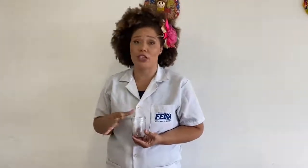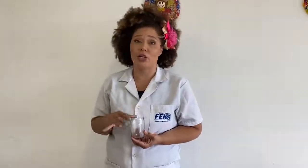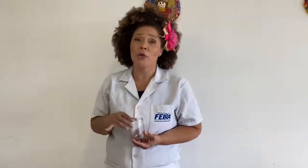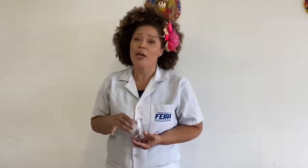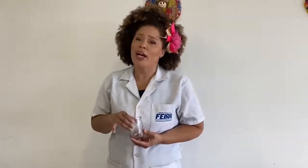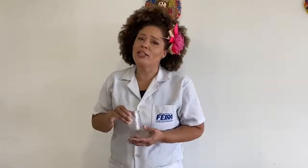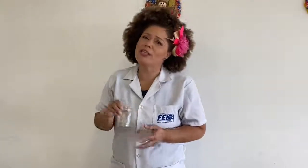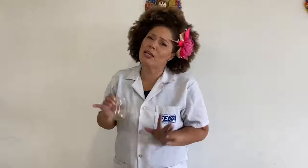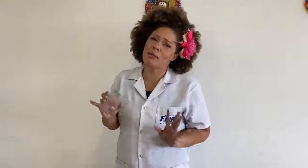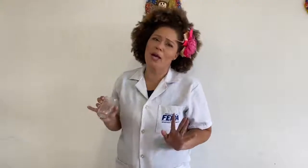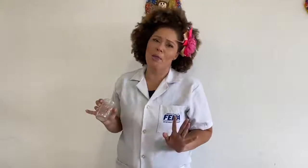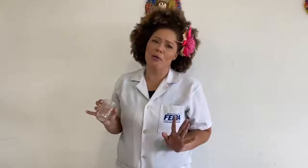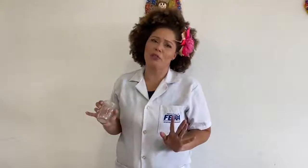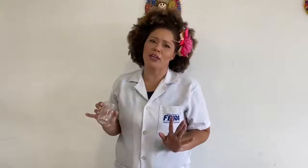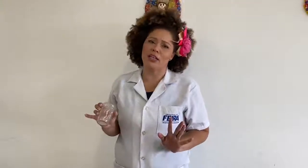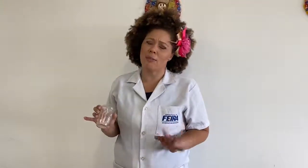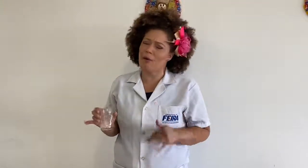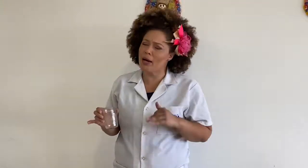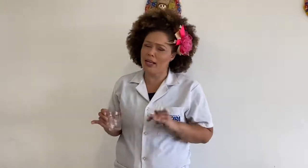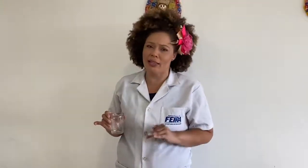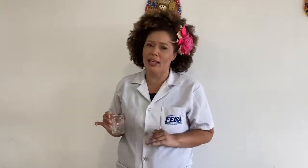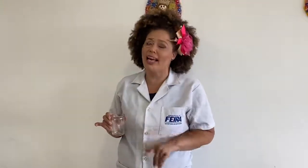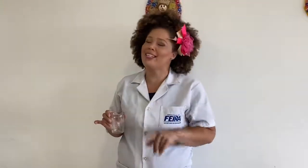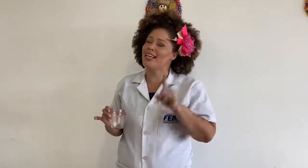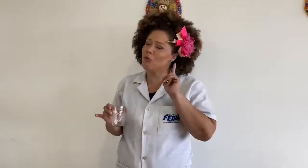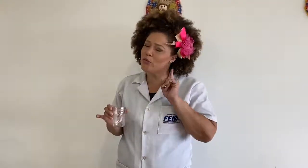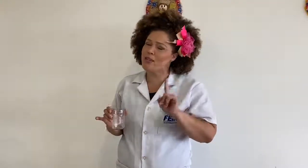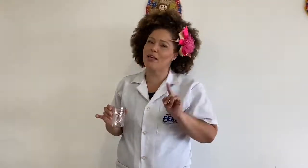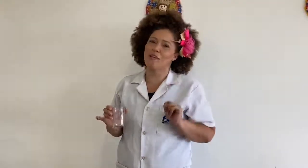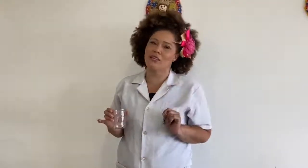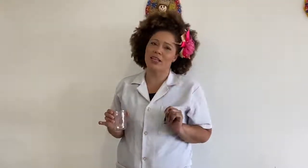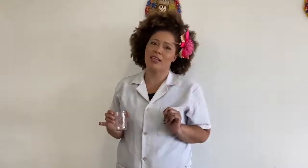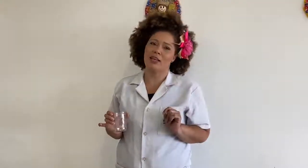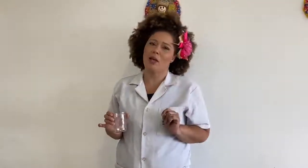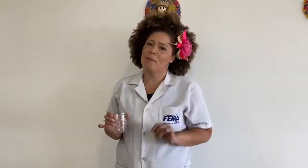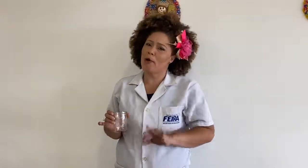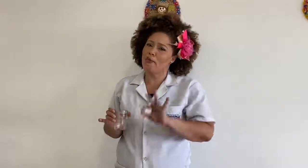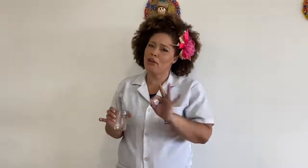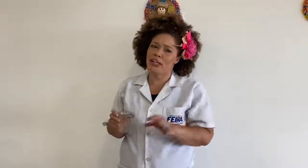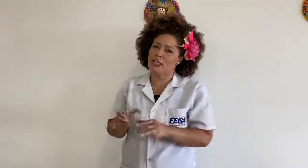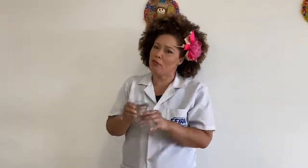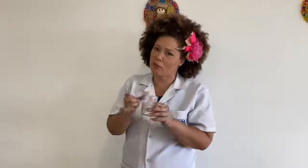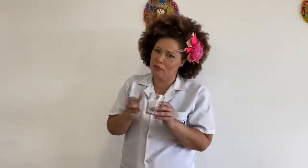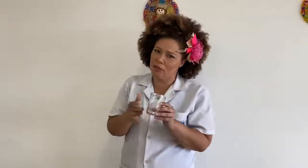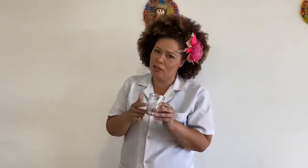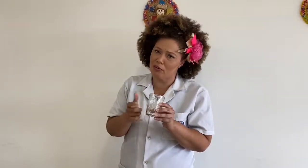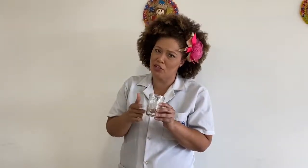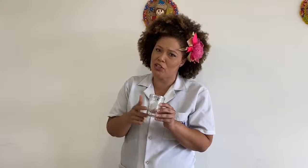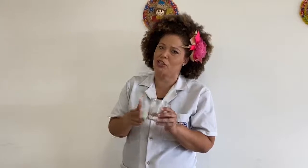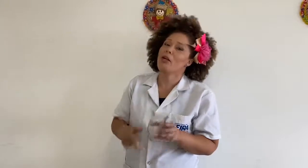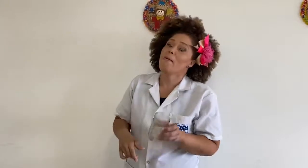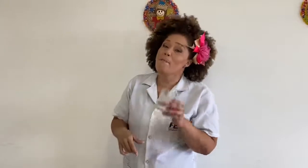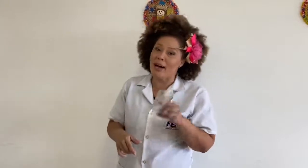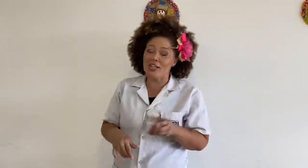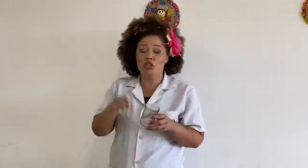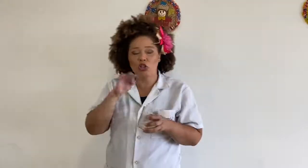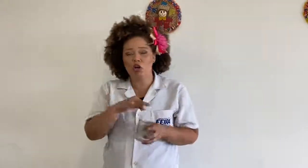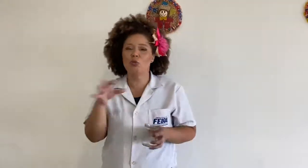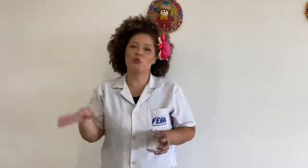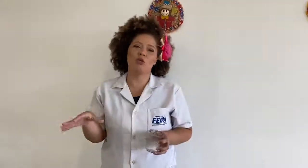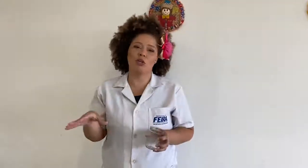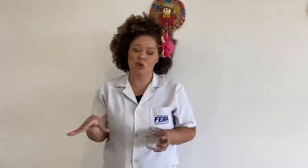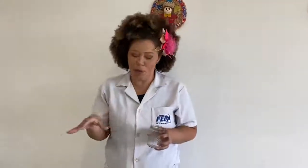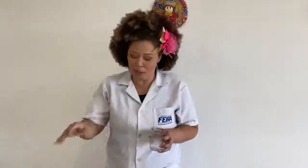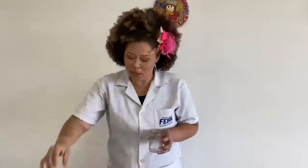de requeijão. A gente sempre reaproveita, né? Pro Maria tem em casa e eu sei que você tem. Pro Vânia, sempre falei Pro Vânia, viu, gente? Mas